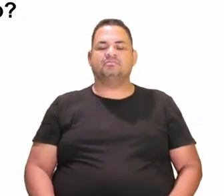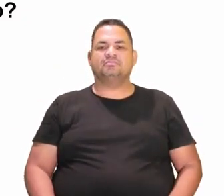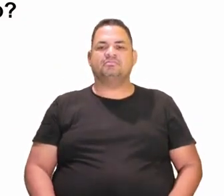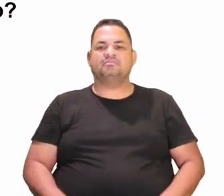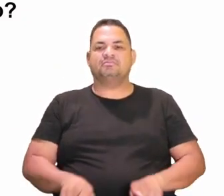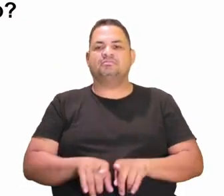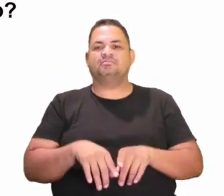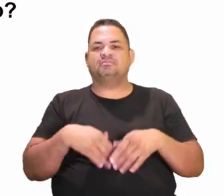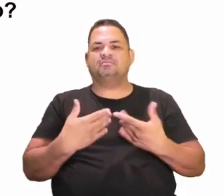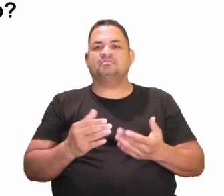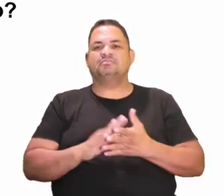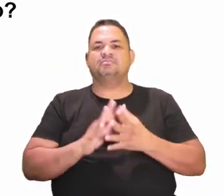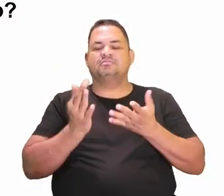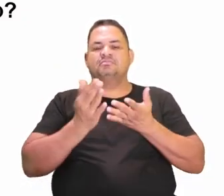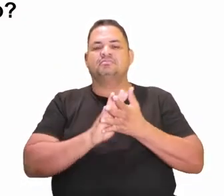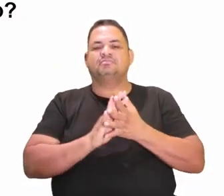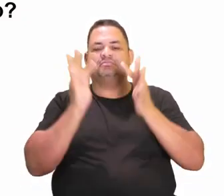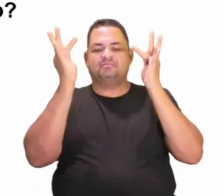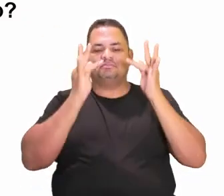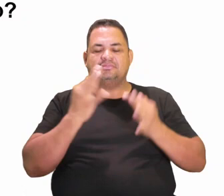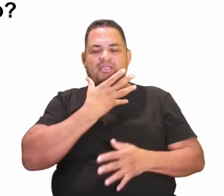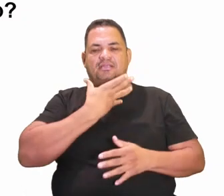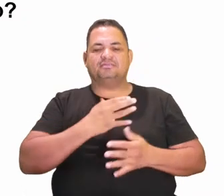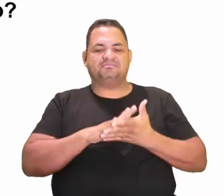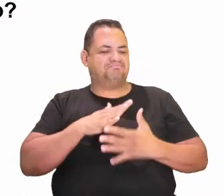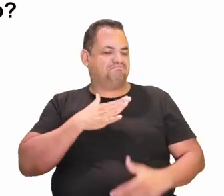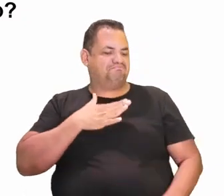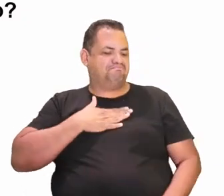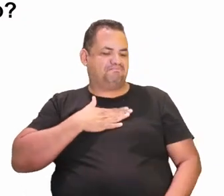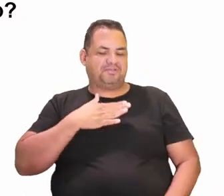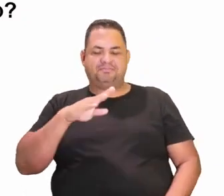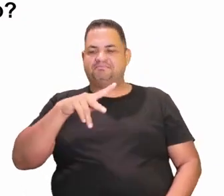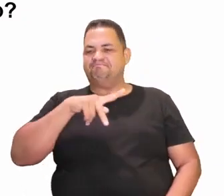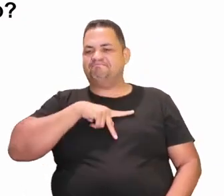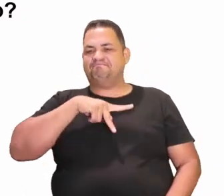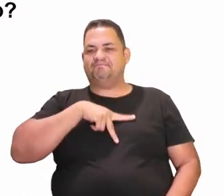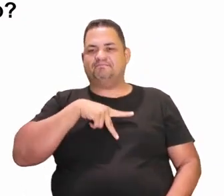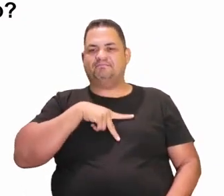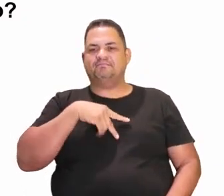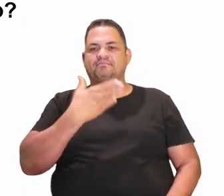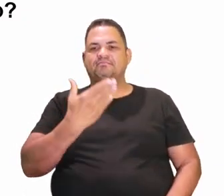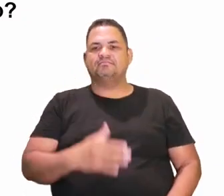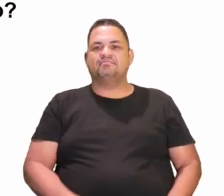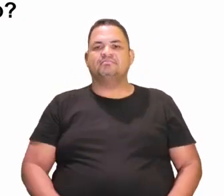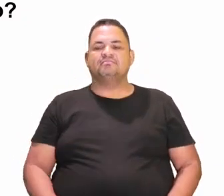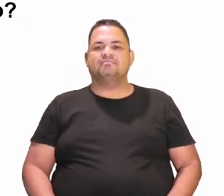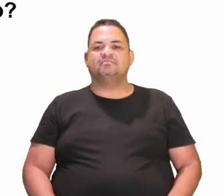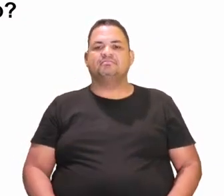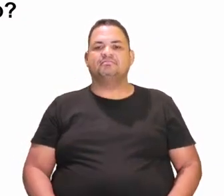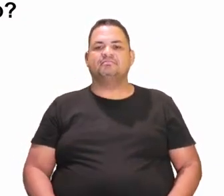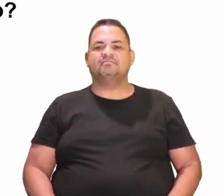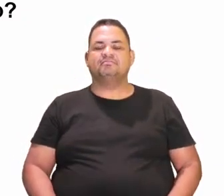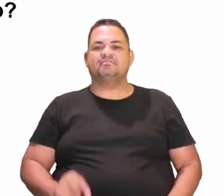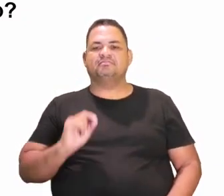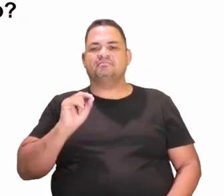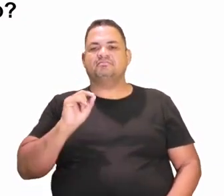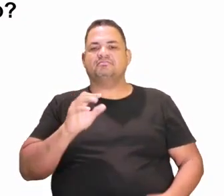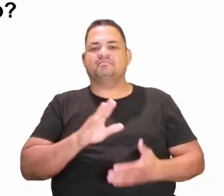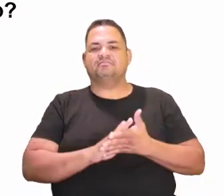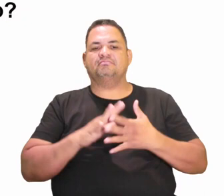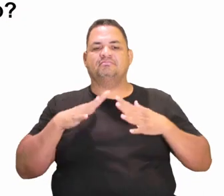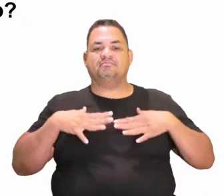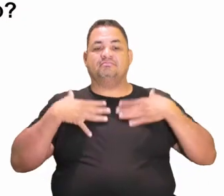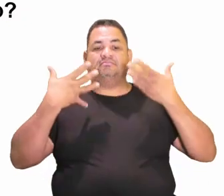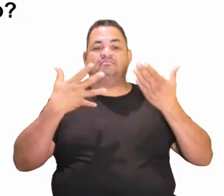ele está meio falando, Feliz Natal para mim, e já pega o presente dele que tem aqui a etiquetinha do nome dele. Então, o que os personagens estão